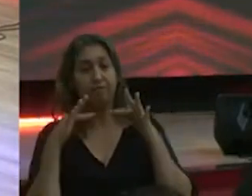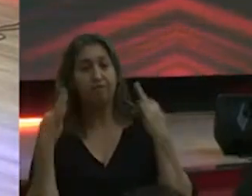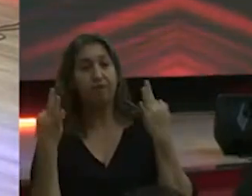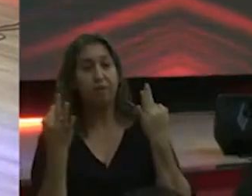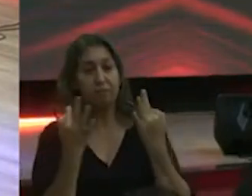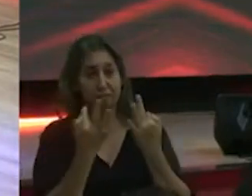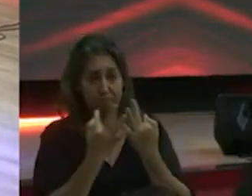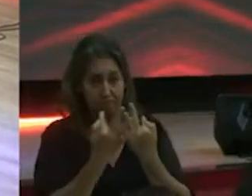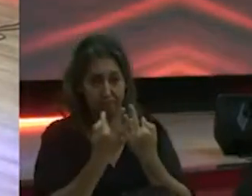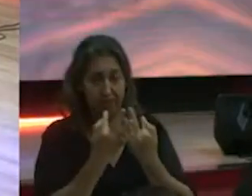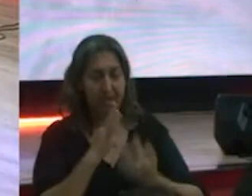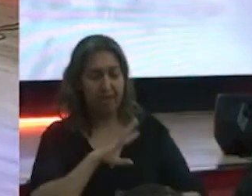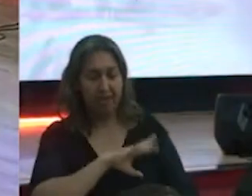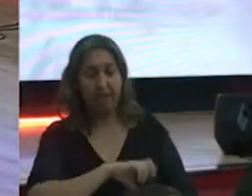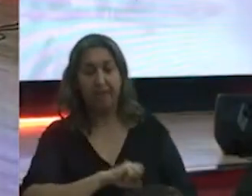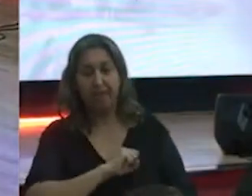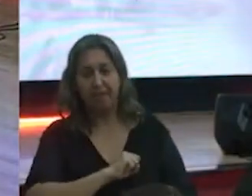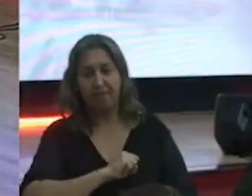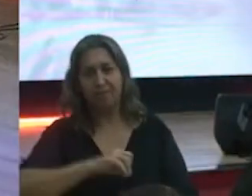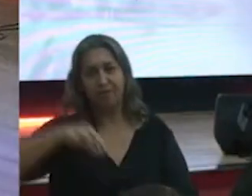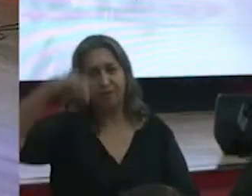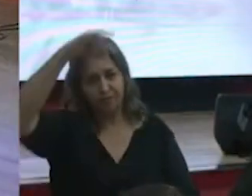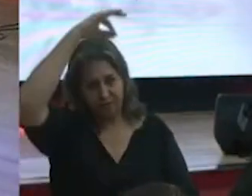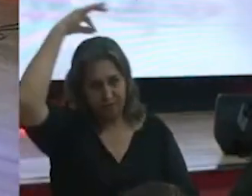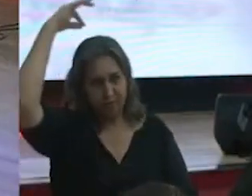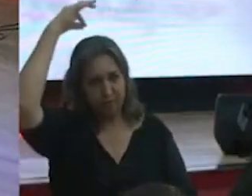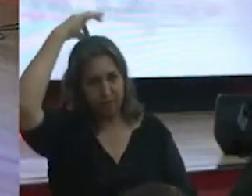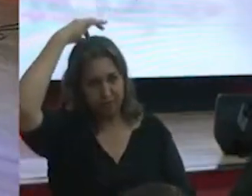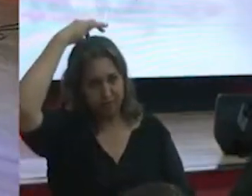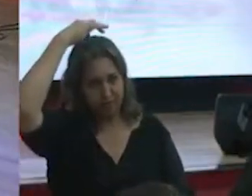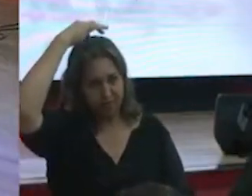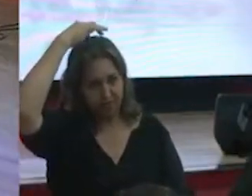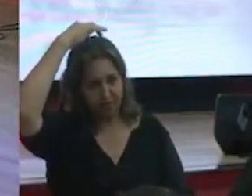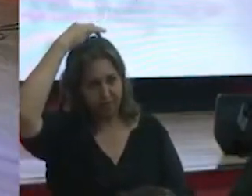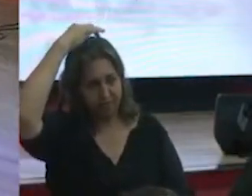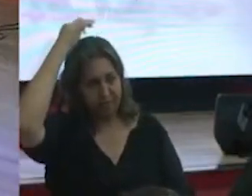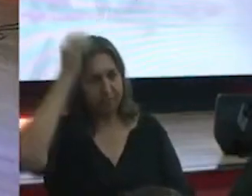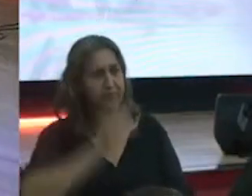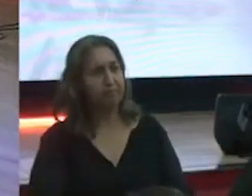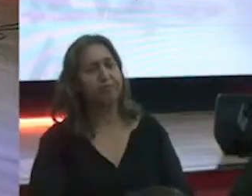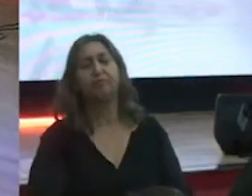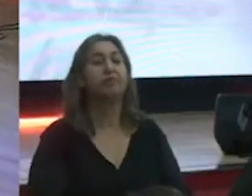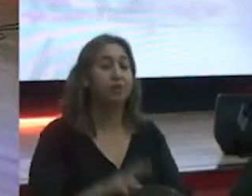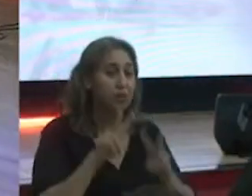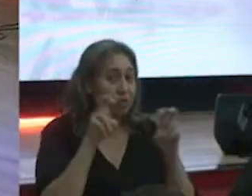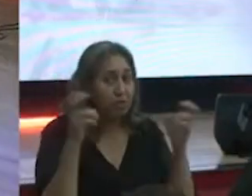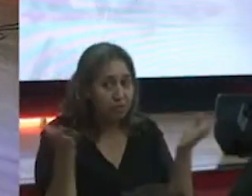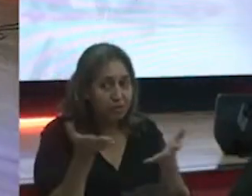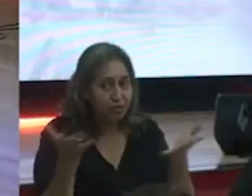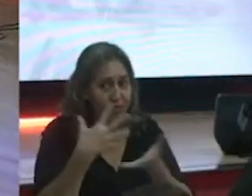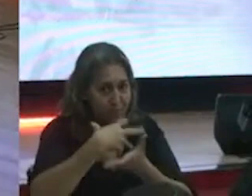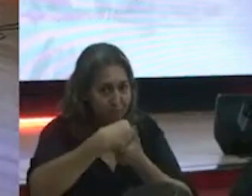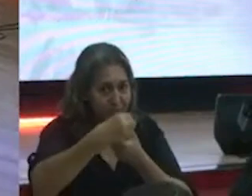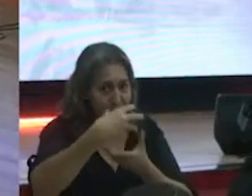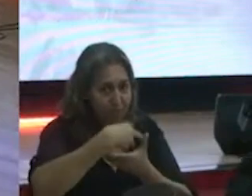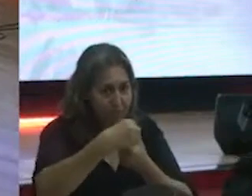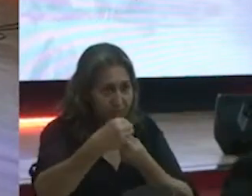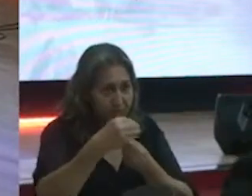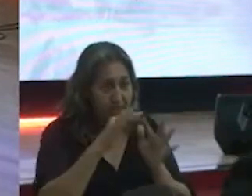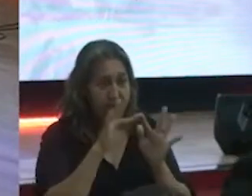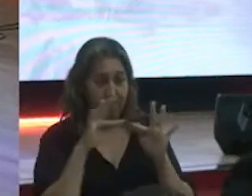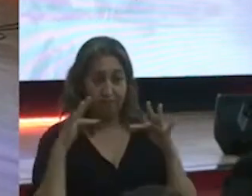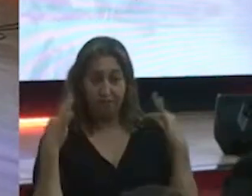famílias que amam o espírito santoa de você pode repetir comigo diga